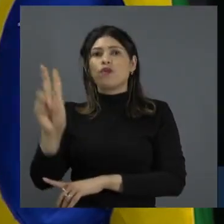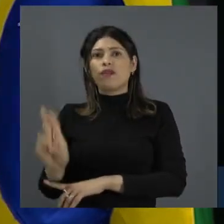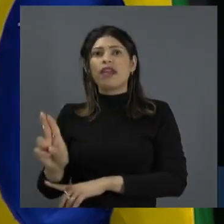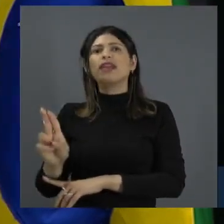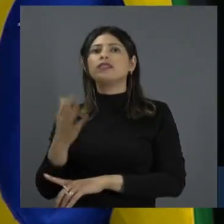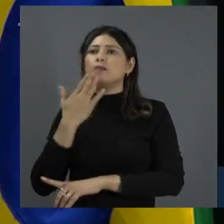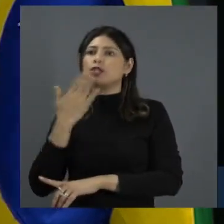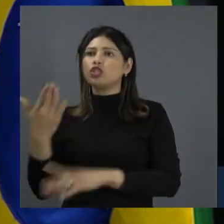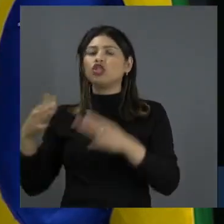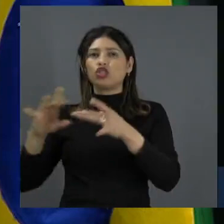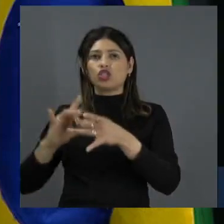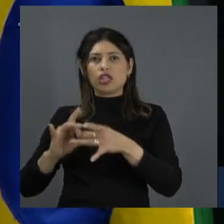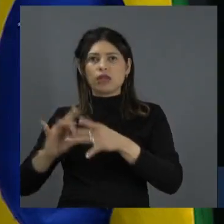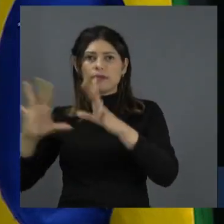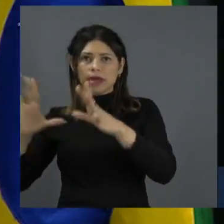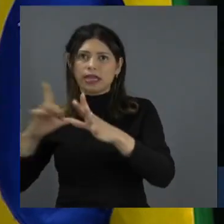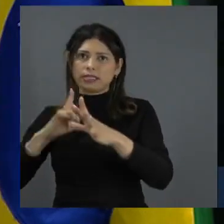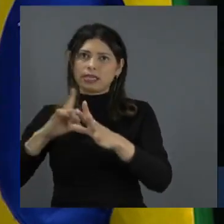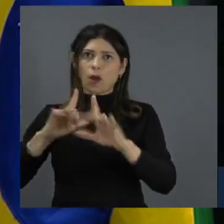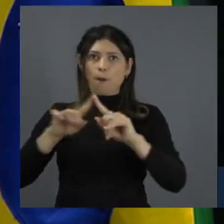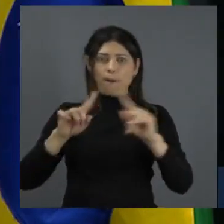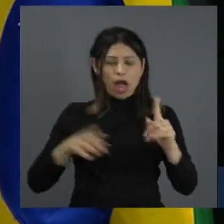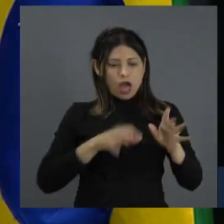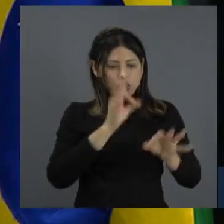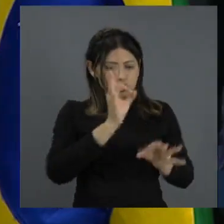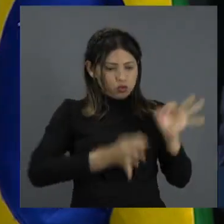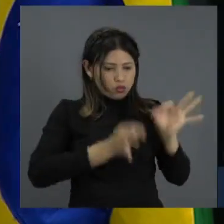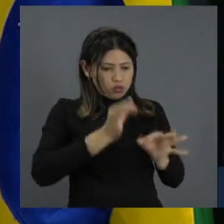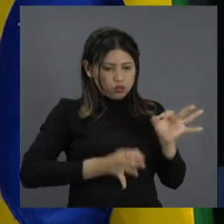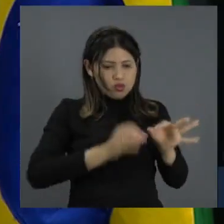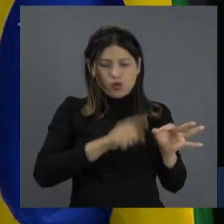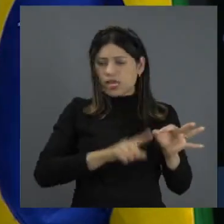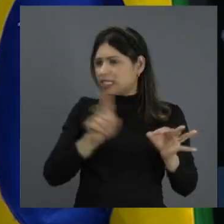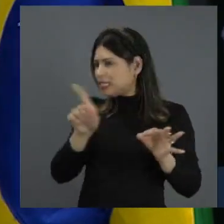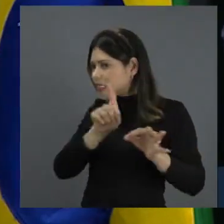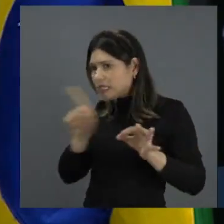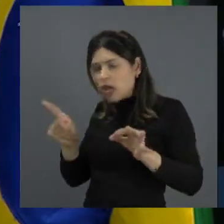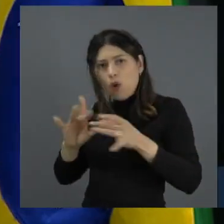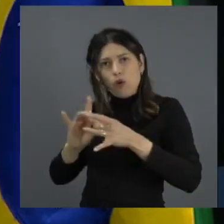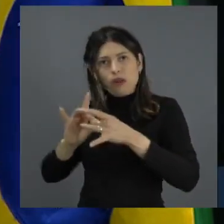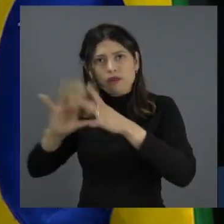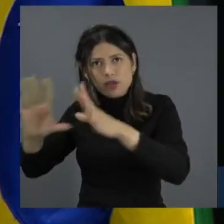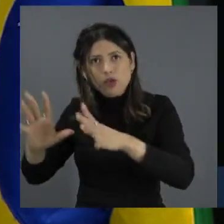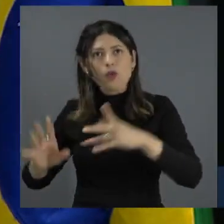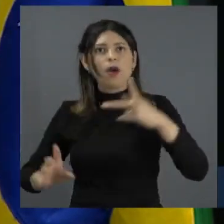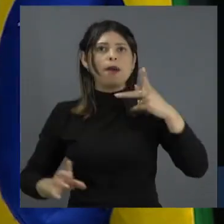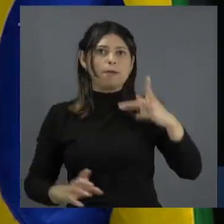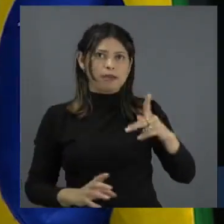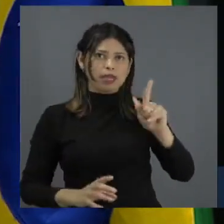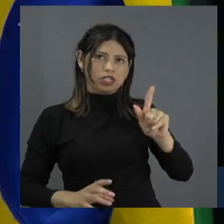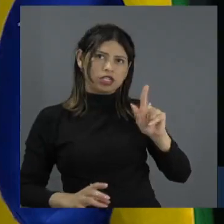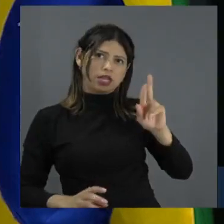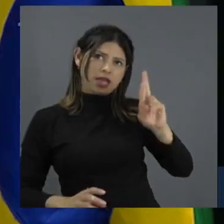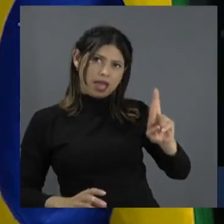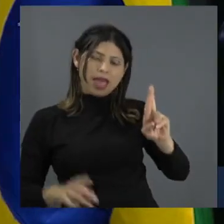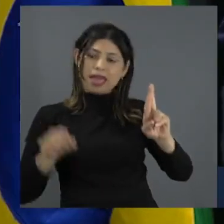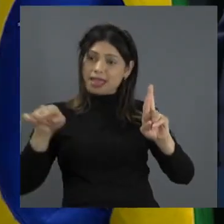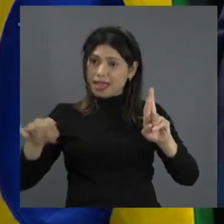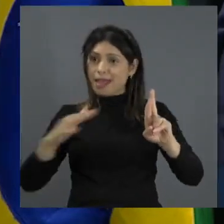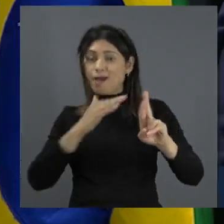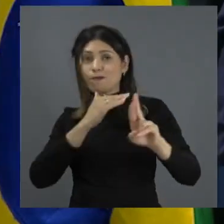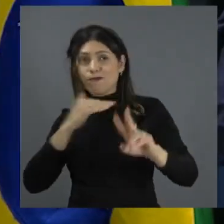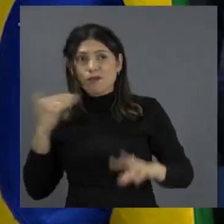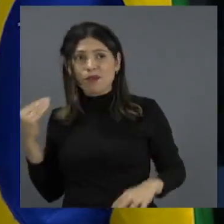negados, apesar do parecer favorável da própria PGR, e ele acabou